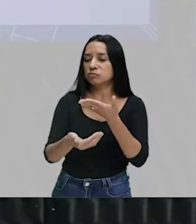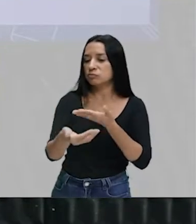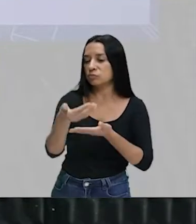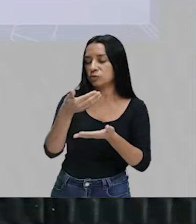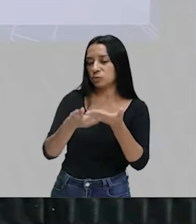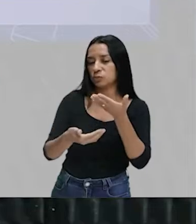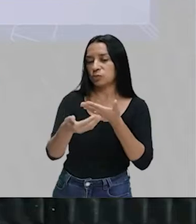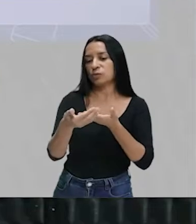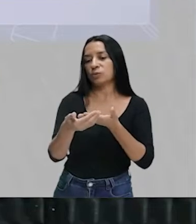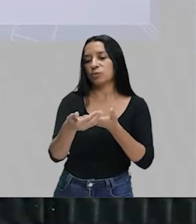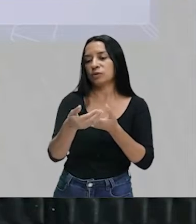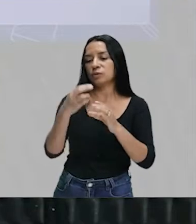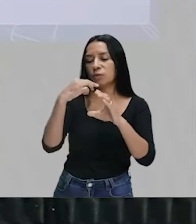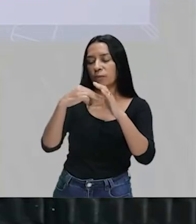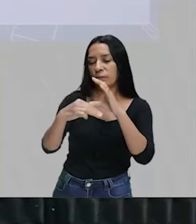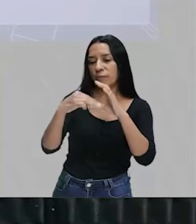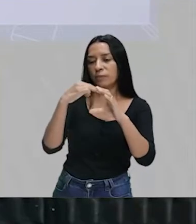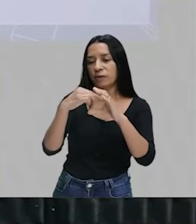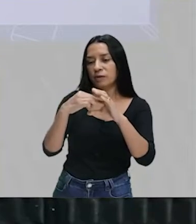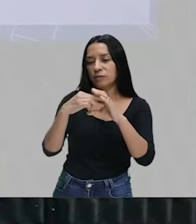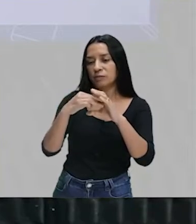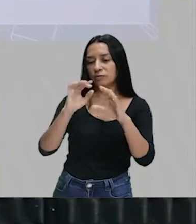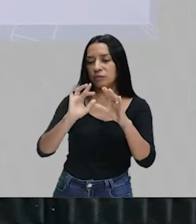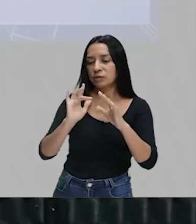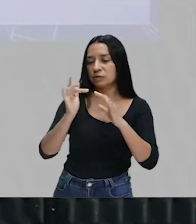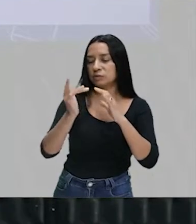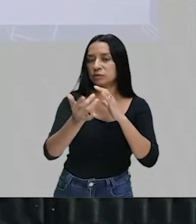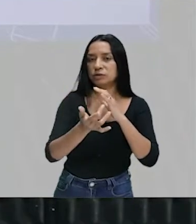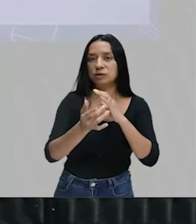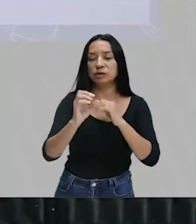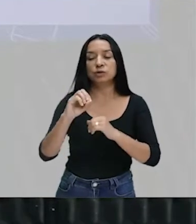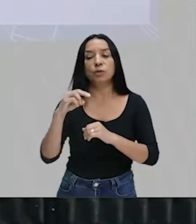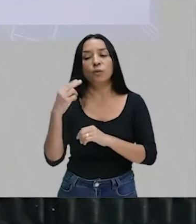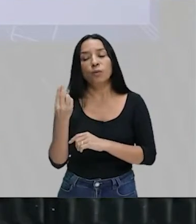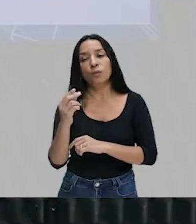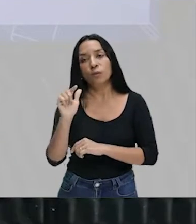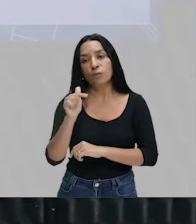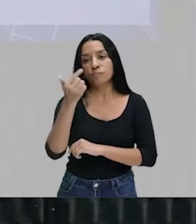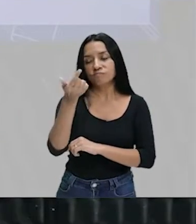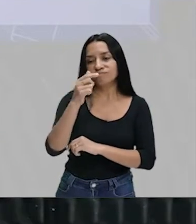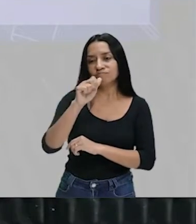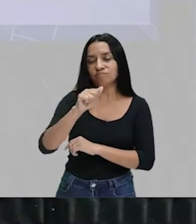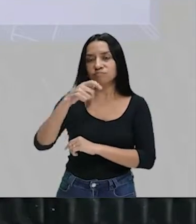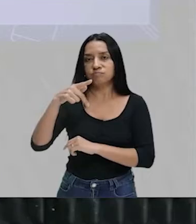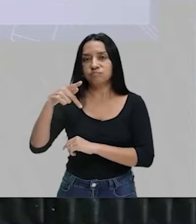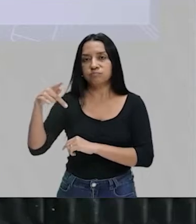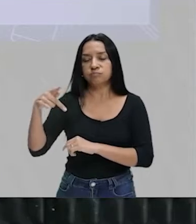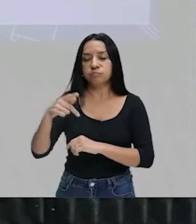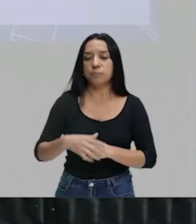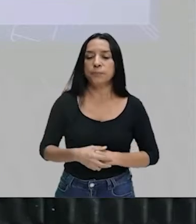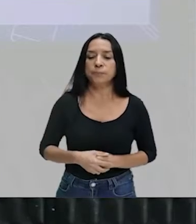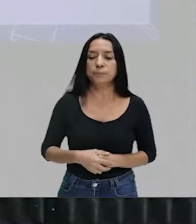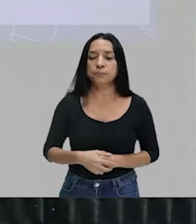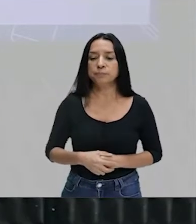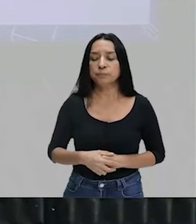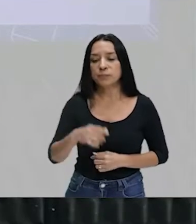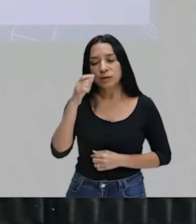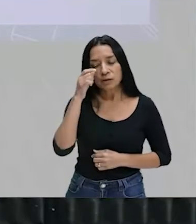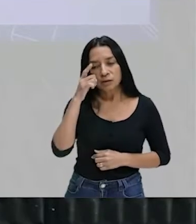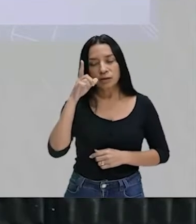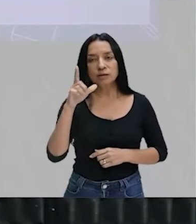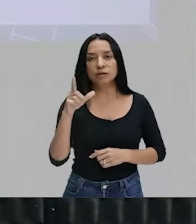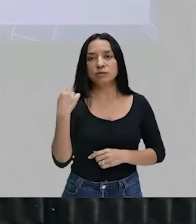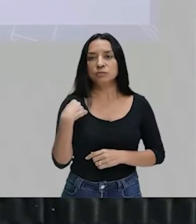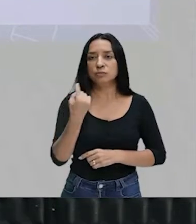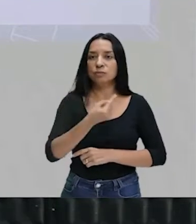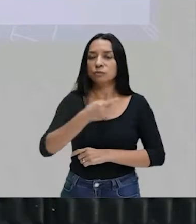através de e-mails redes sociais ou mesmo de outros aplicativos bom é interessante que quando